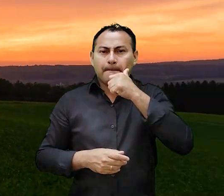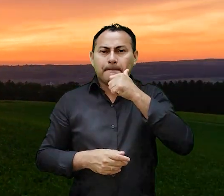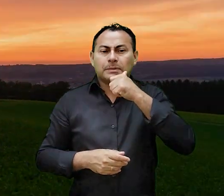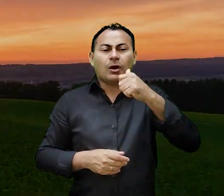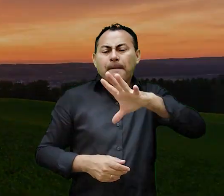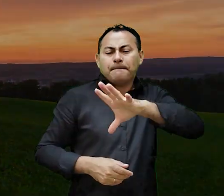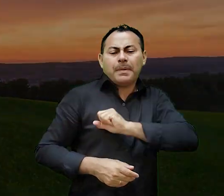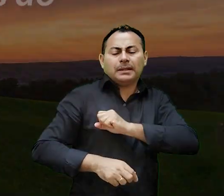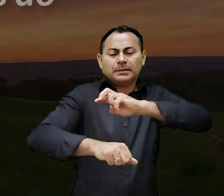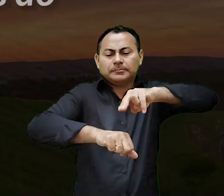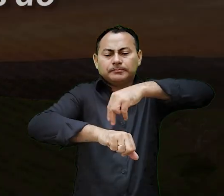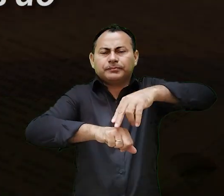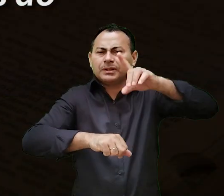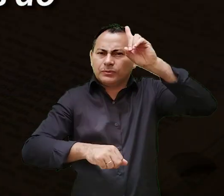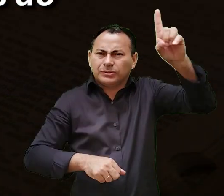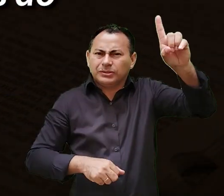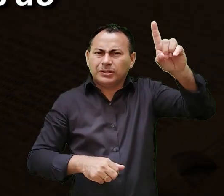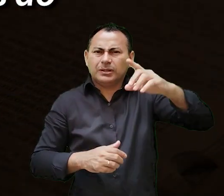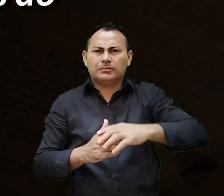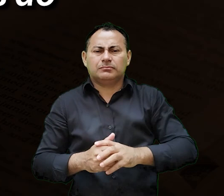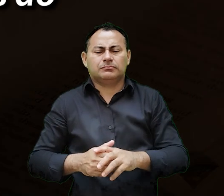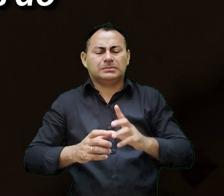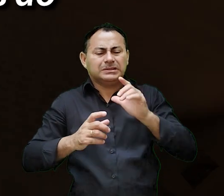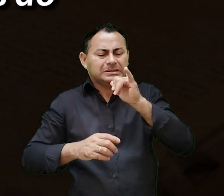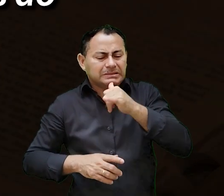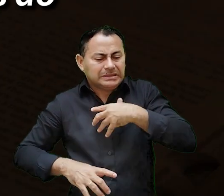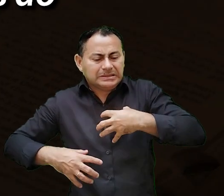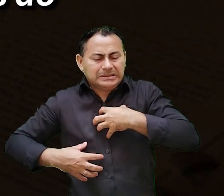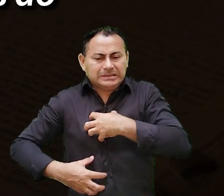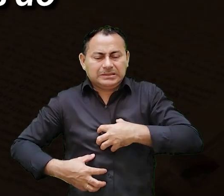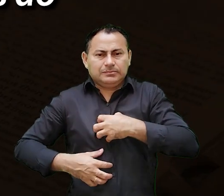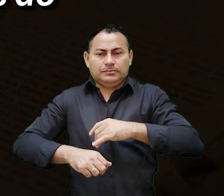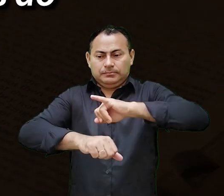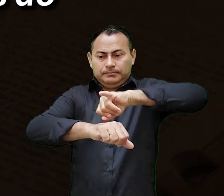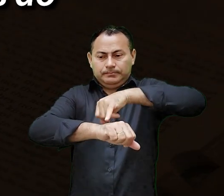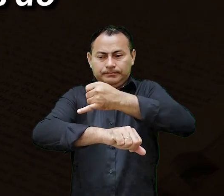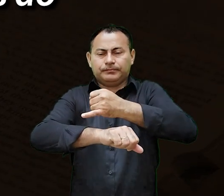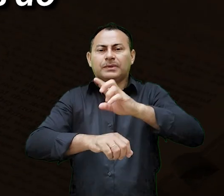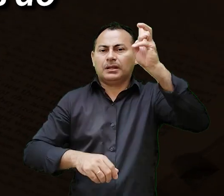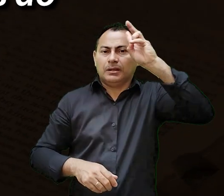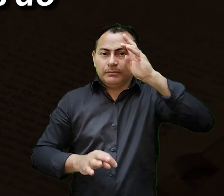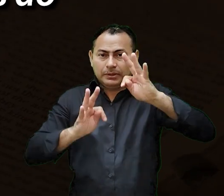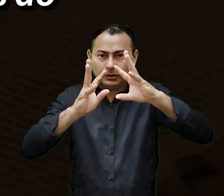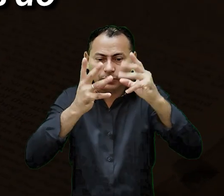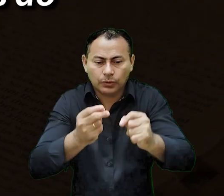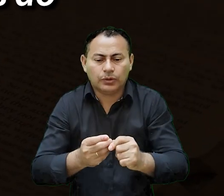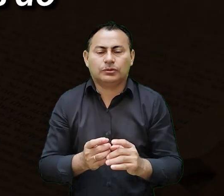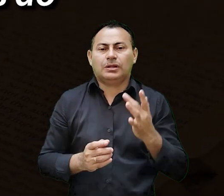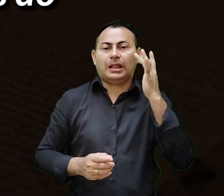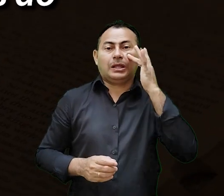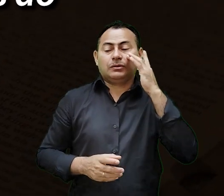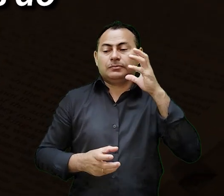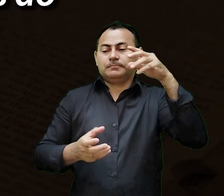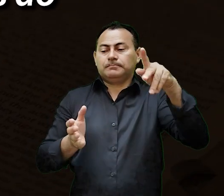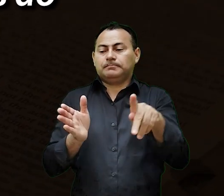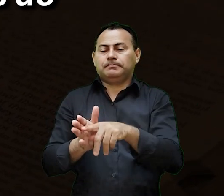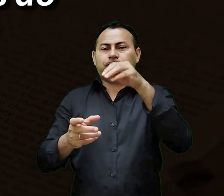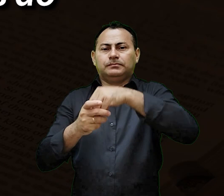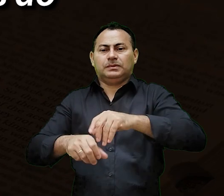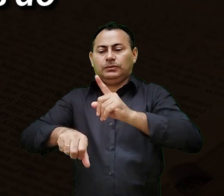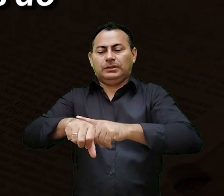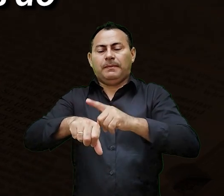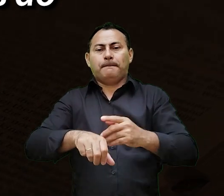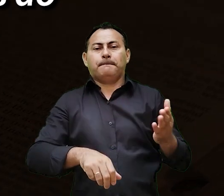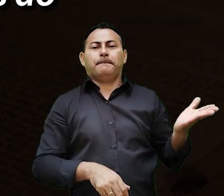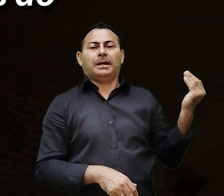amada nação. Nos dias da sua aflição e do seu desnorteio, Jerusalém se lembra de todos os tesouros que lhe